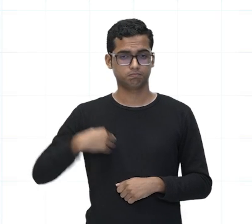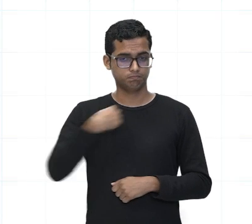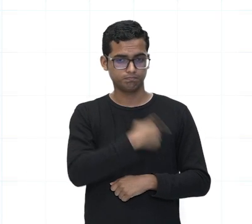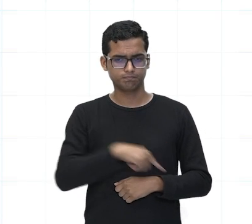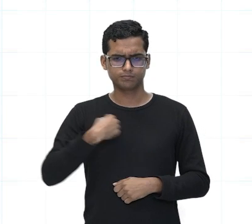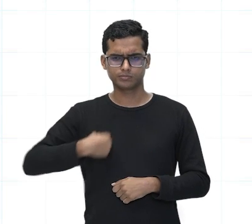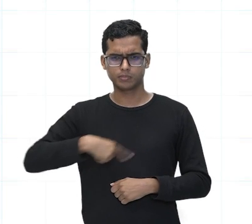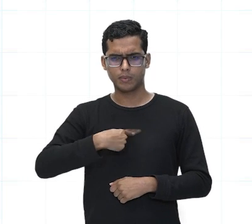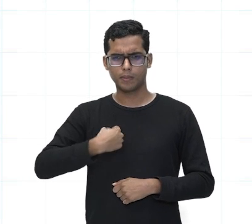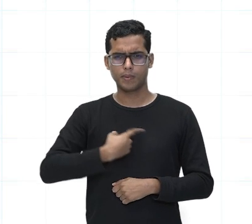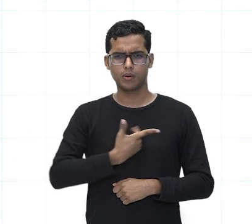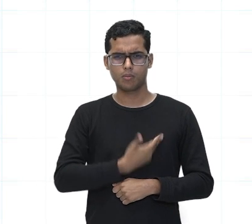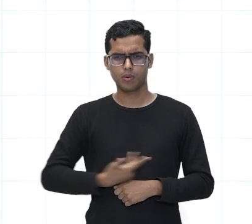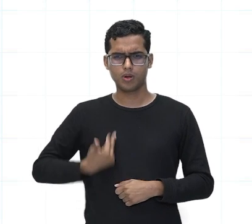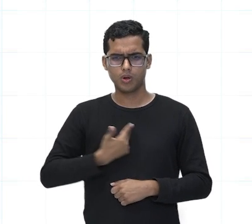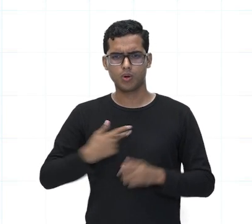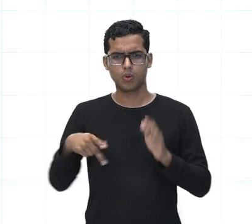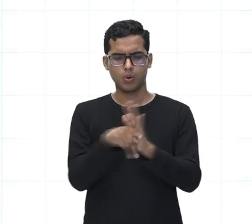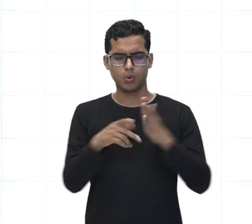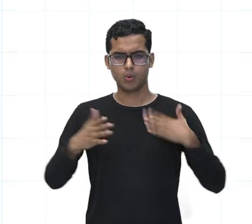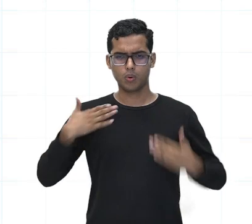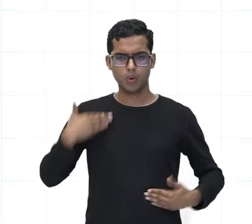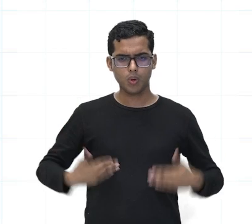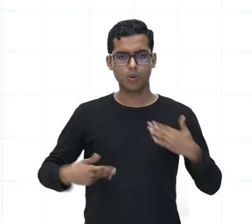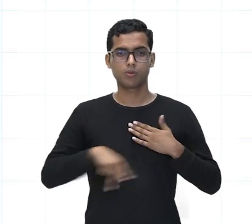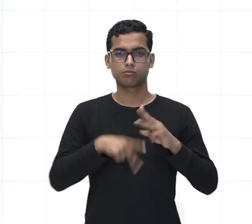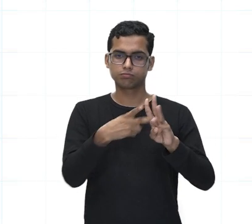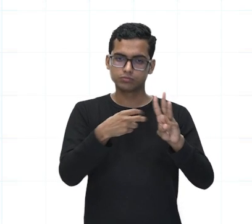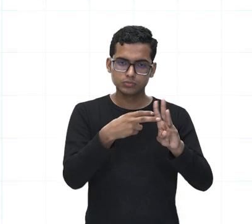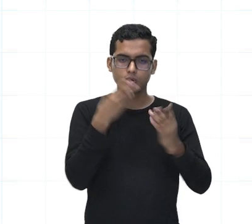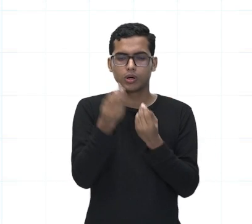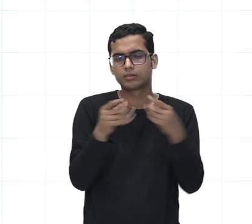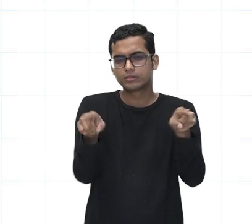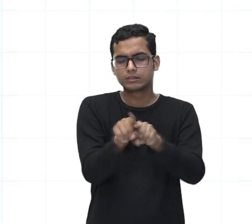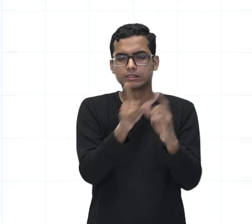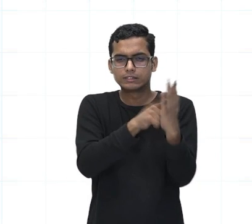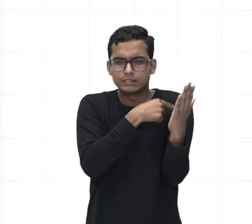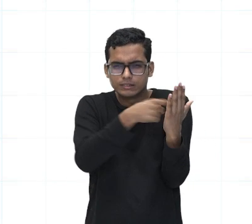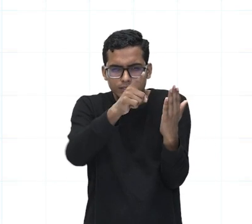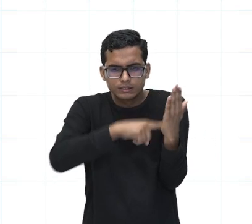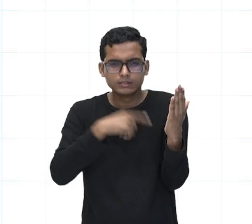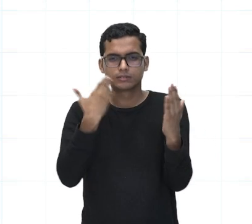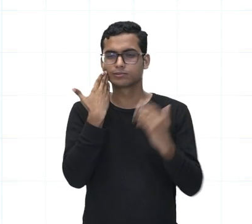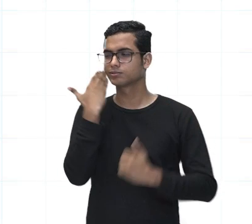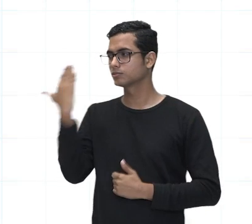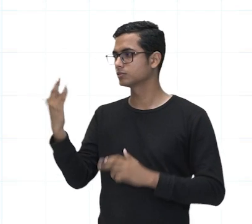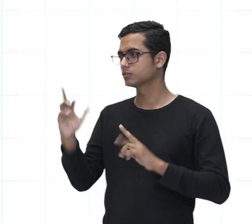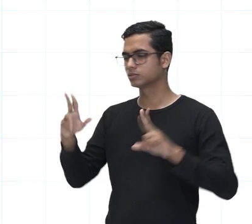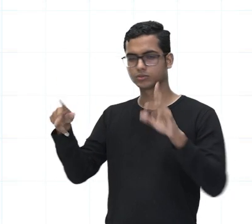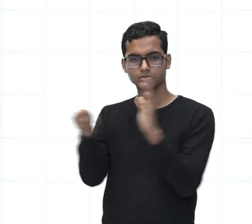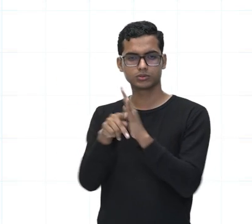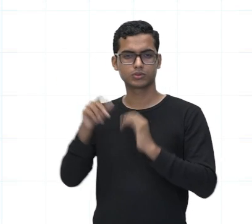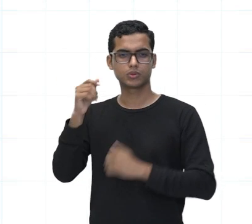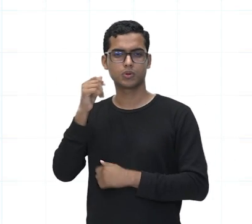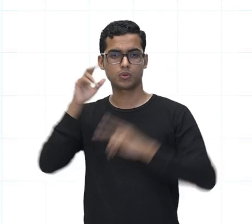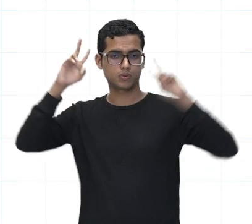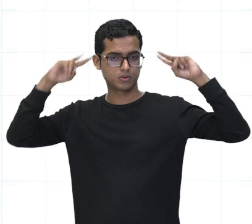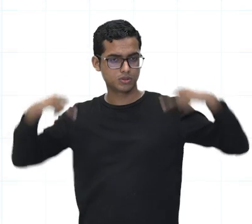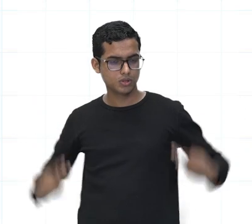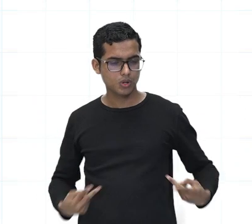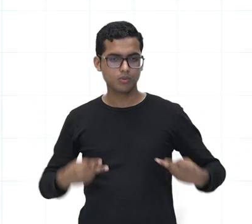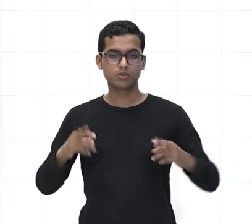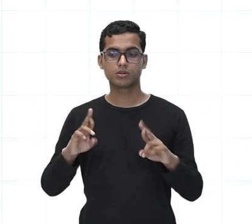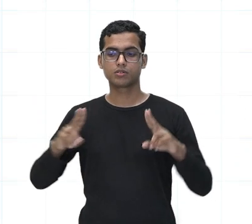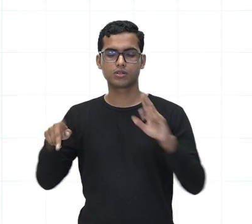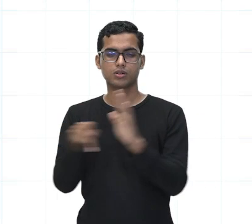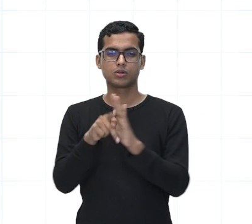Bem, a pintura corporal possui a função de diferenciação do homem com outros seres da